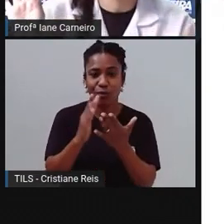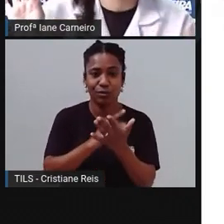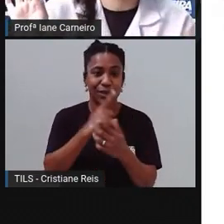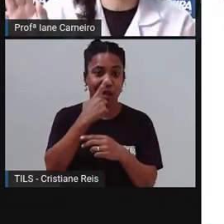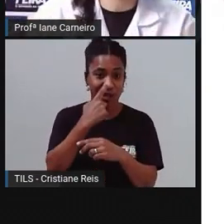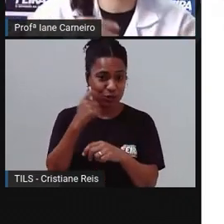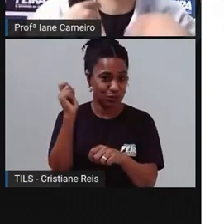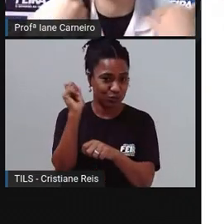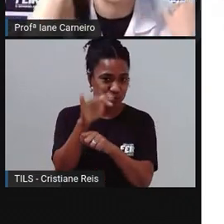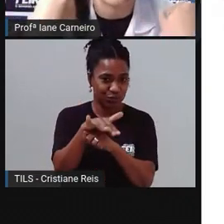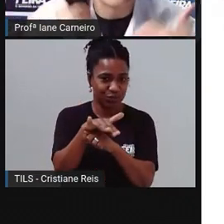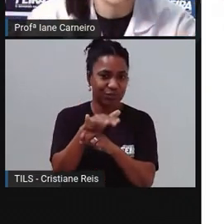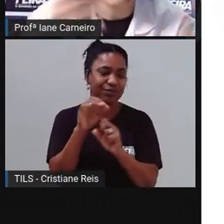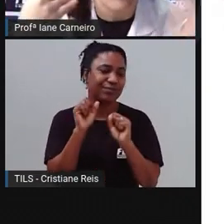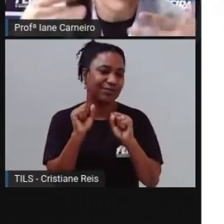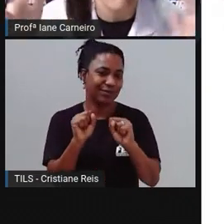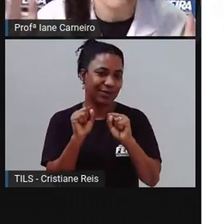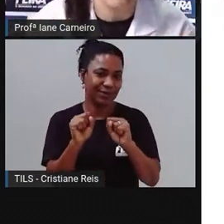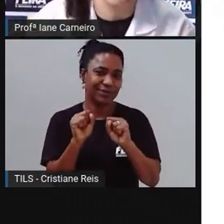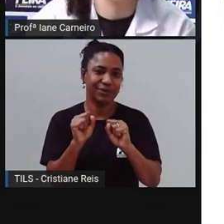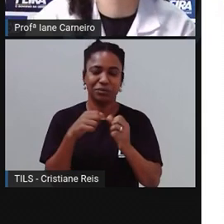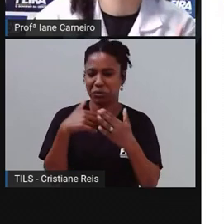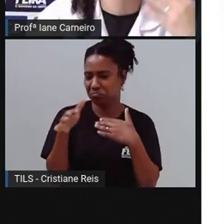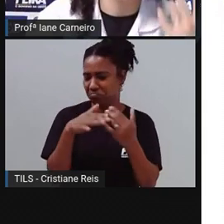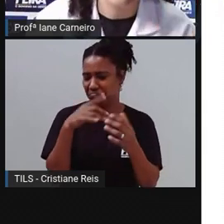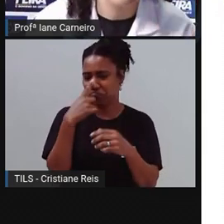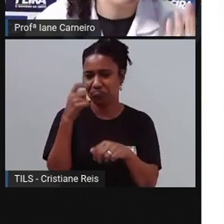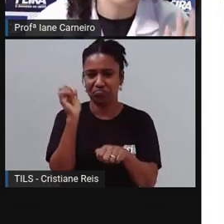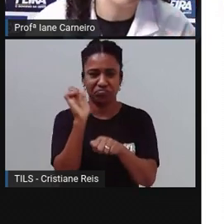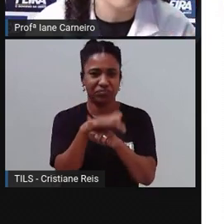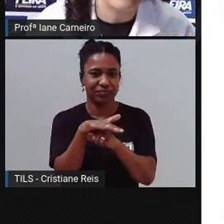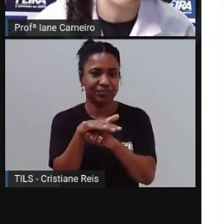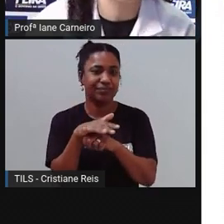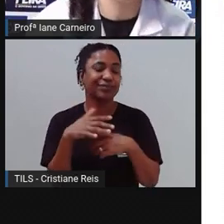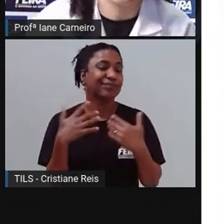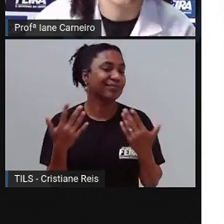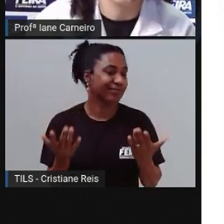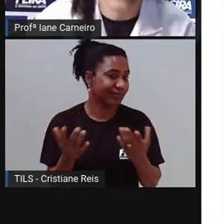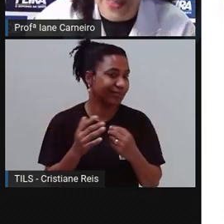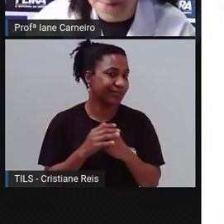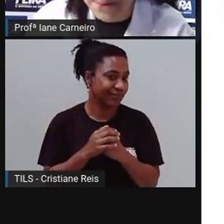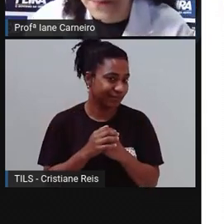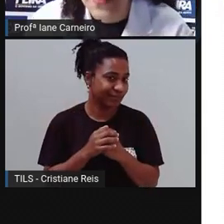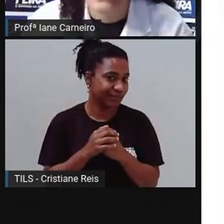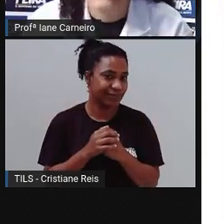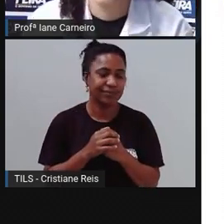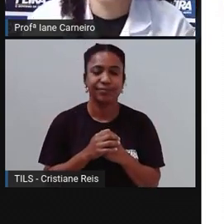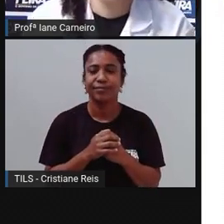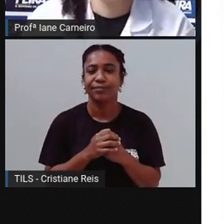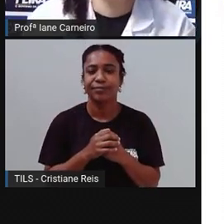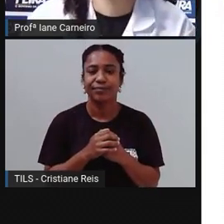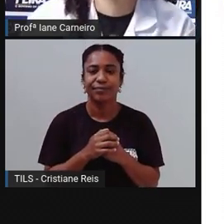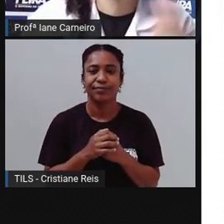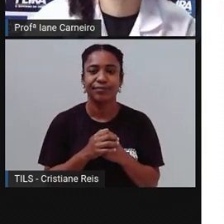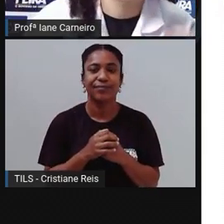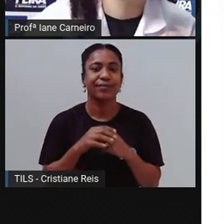lixeira. Né? Descarta de qualquer forma. Então imagina tanto de coisa que sobra, né? Também sobra